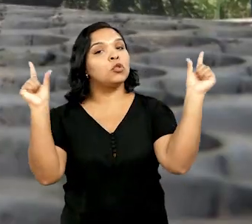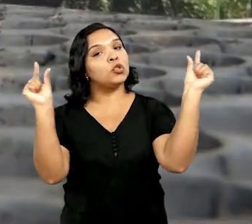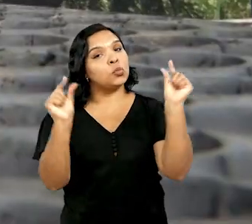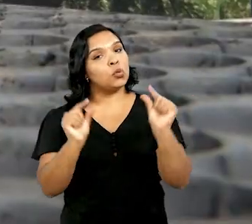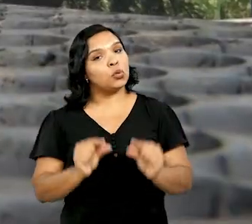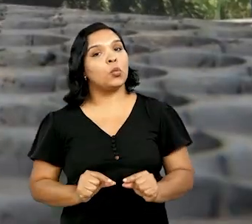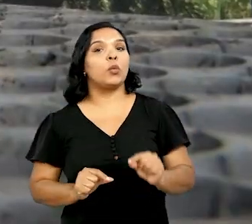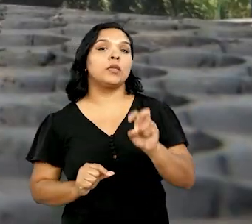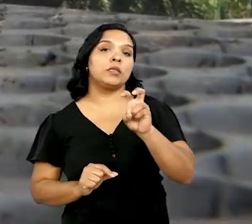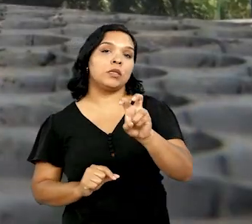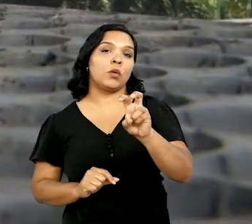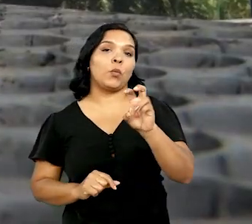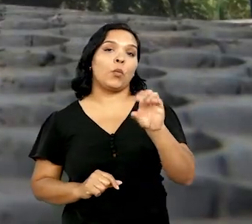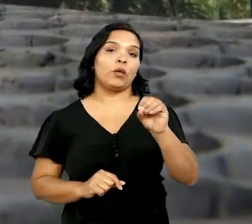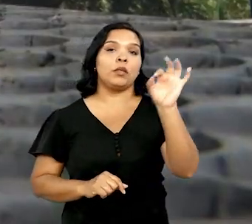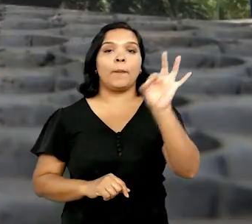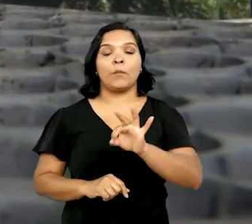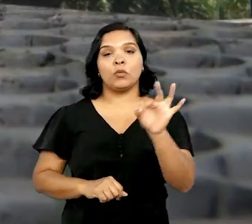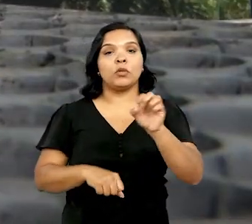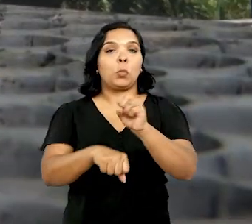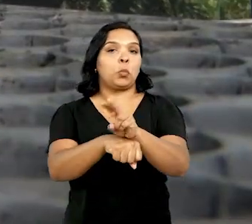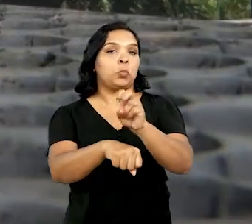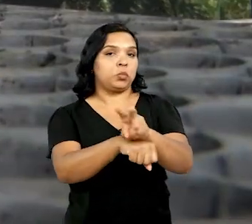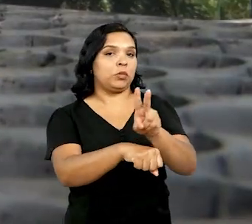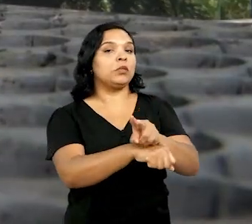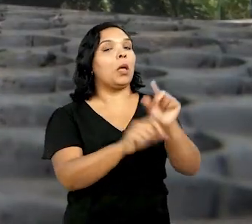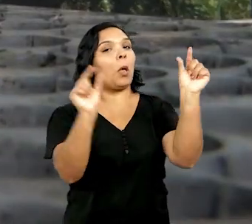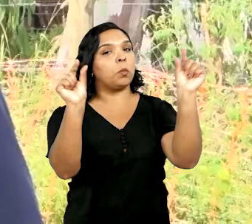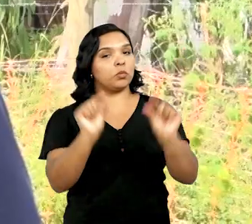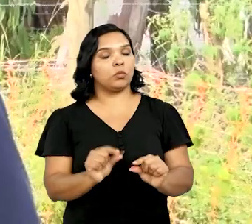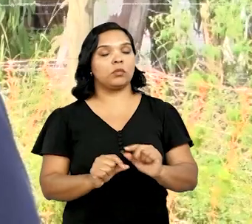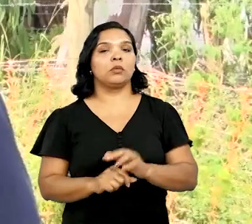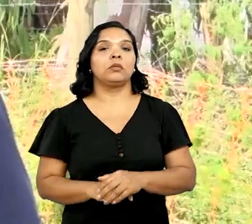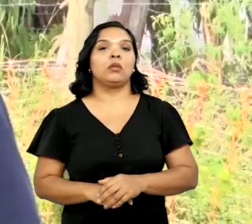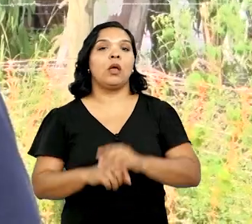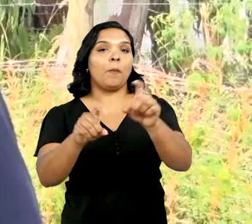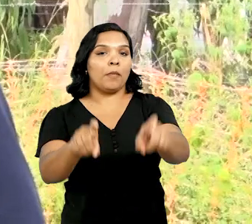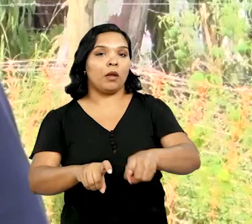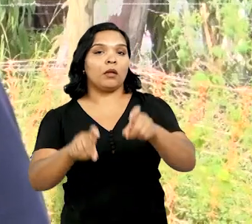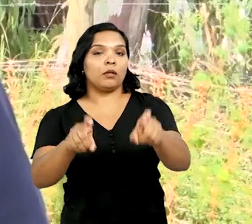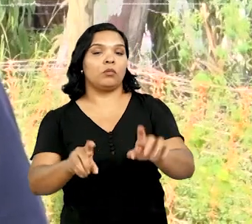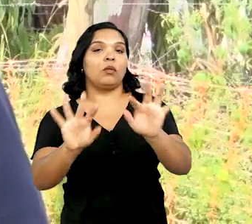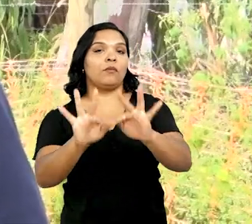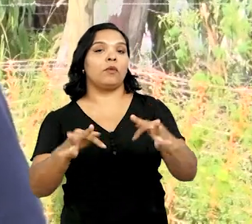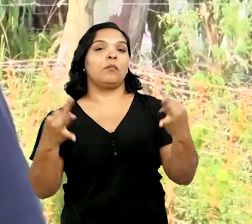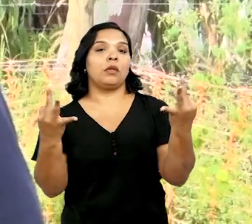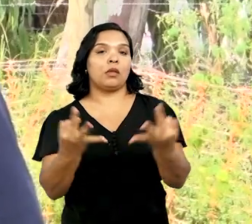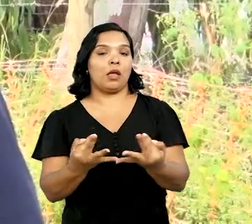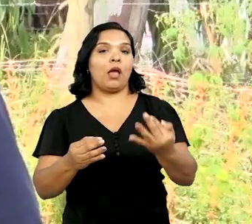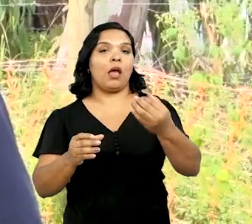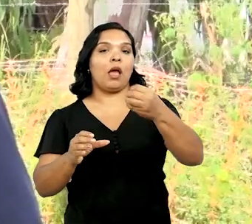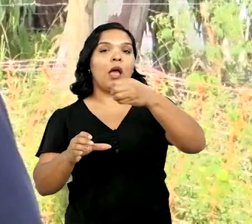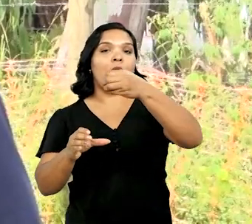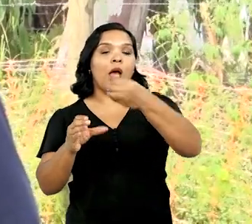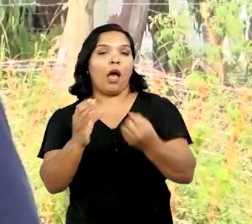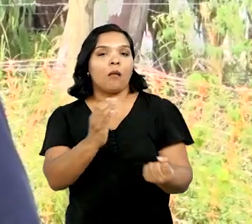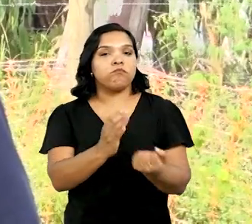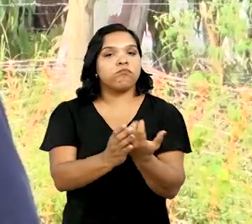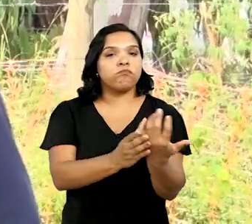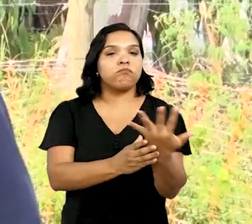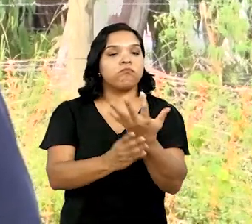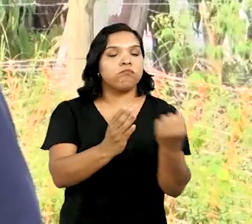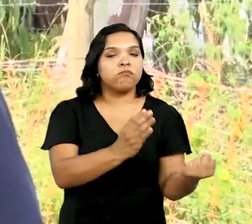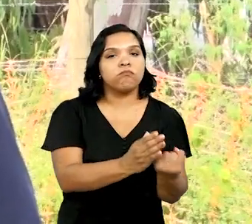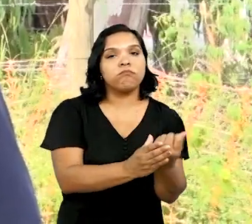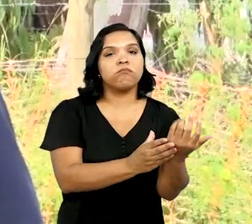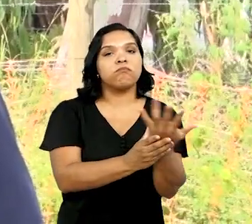diminuir em até 50% o gasto com inseticidas. Para o agricultor familiar, a adubação